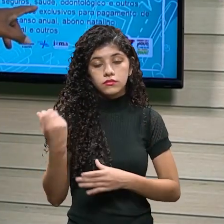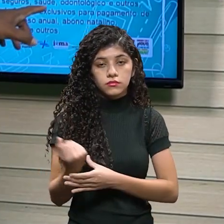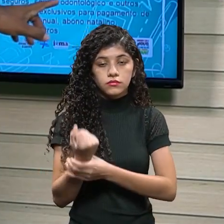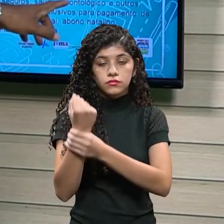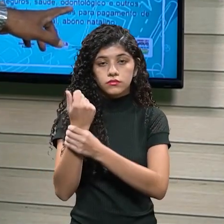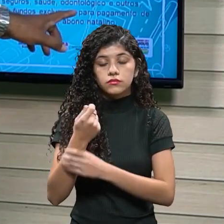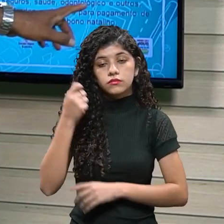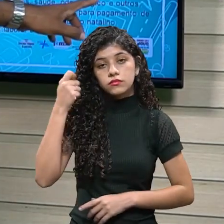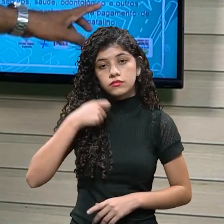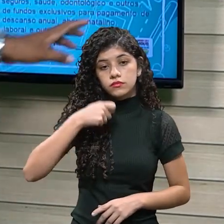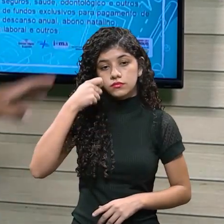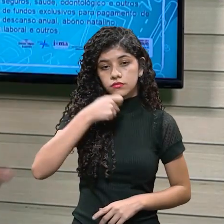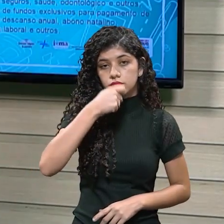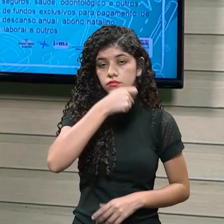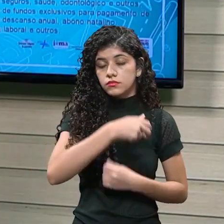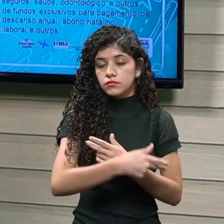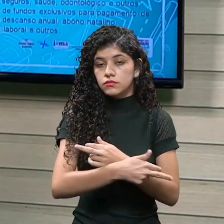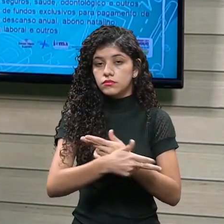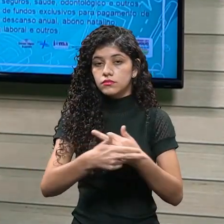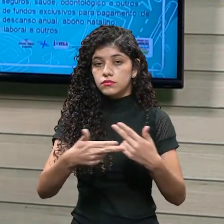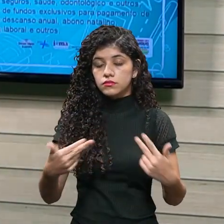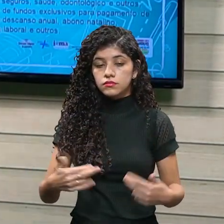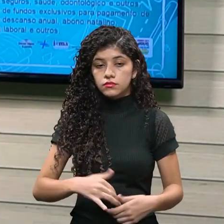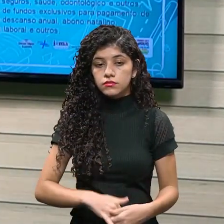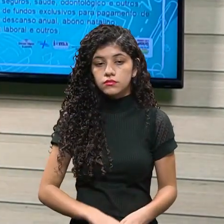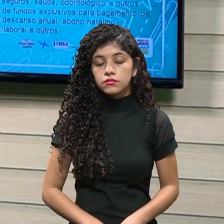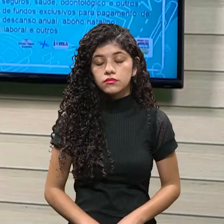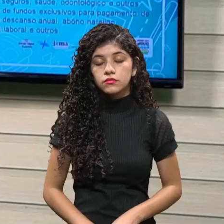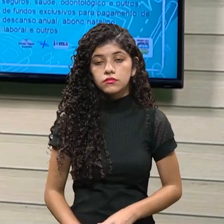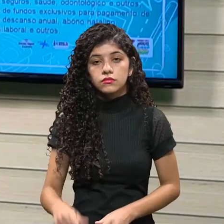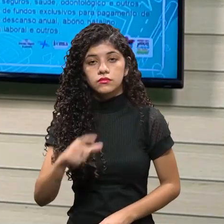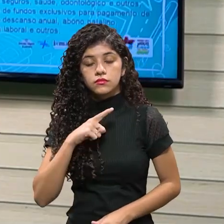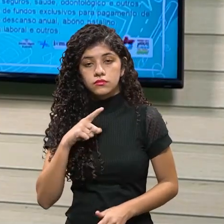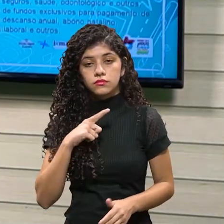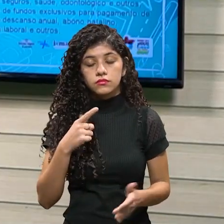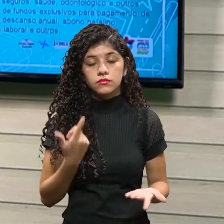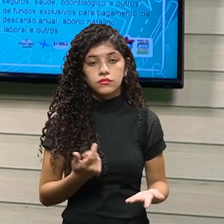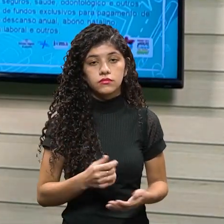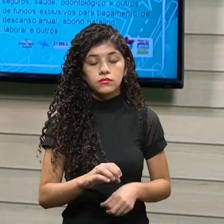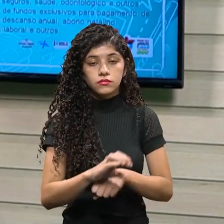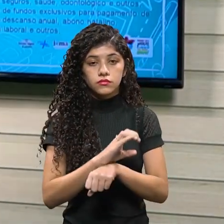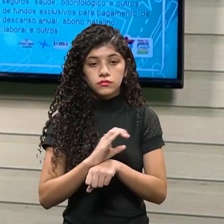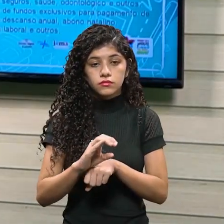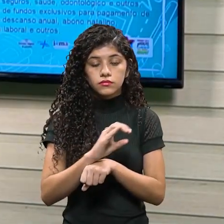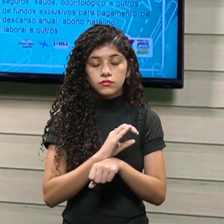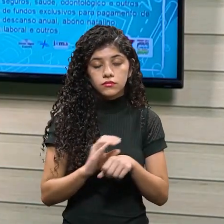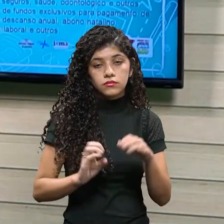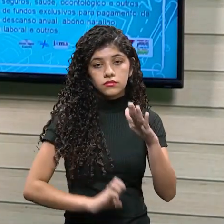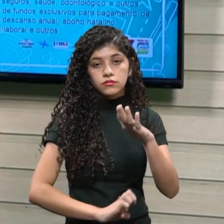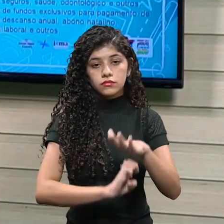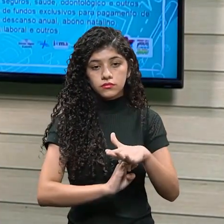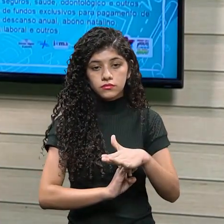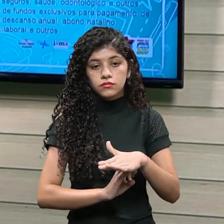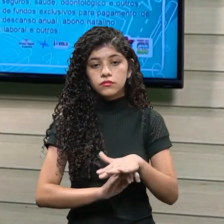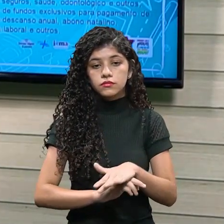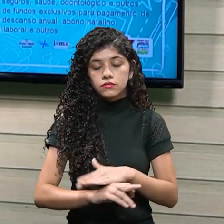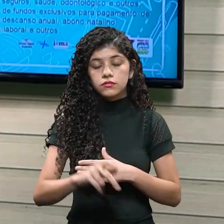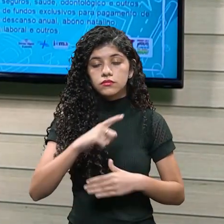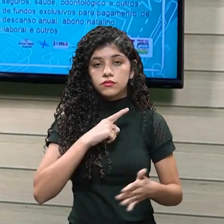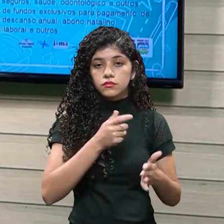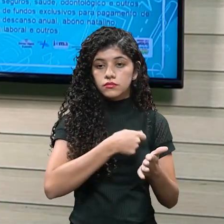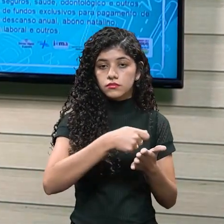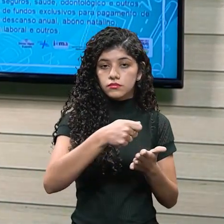seguro, saúde, odontológico e outros. Então, lá no ato constitutivo lá da cooperativa é colocada